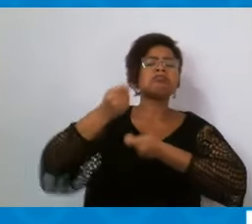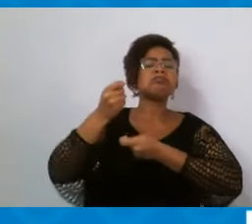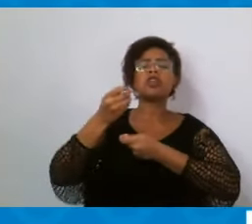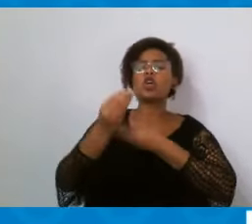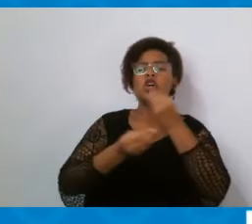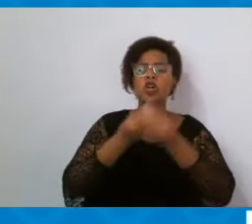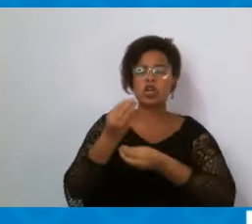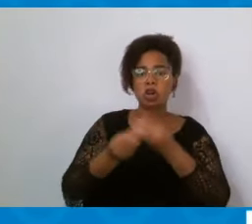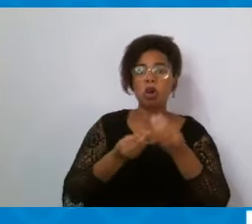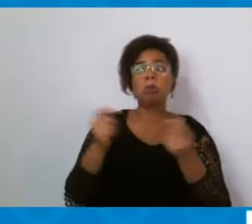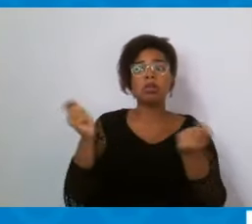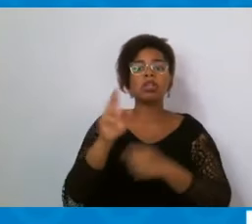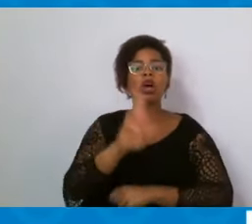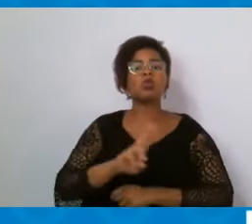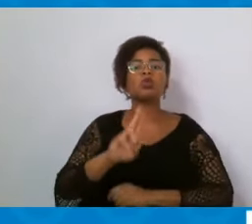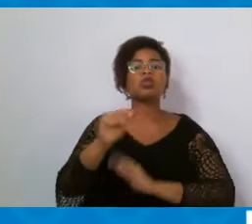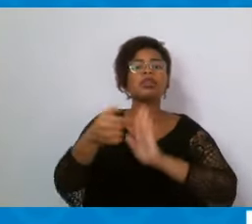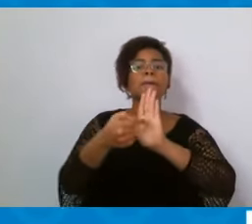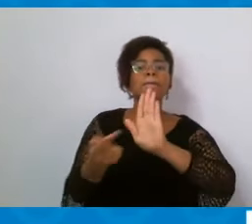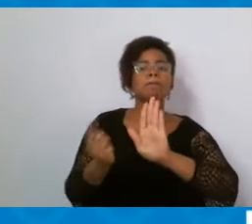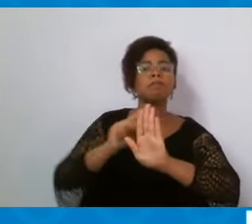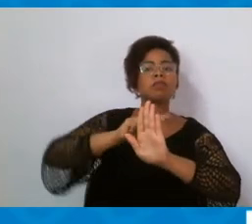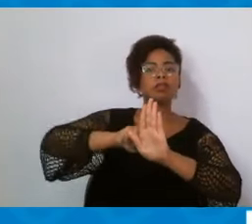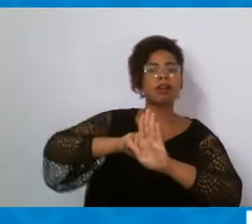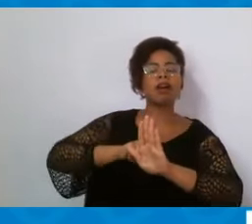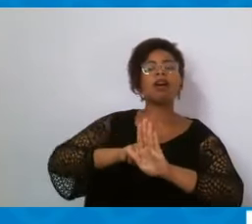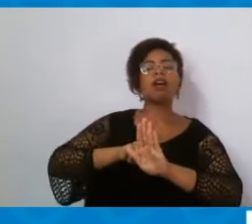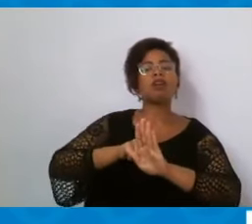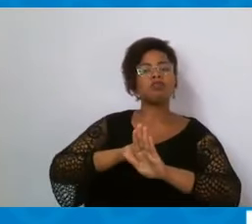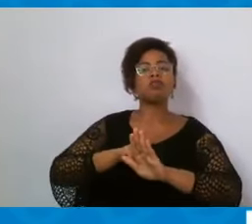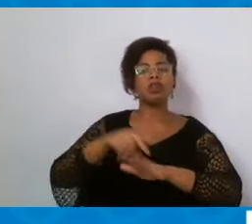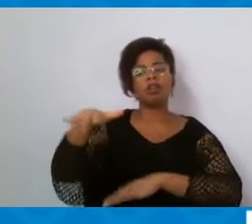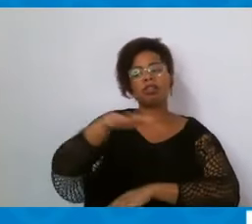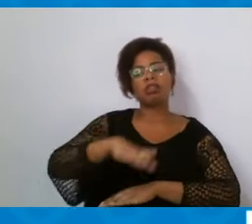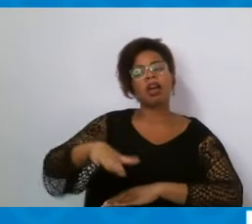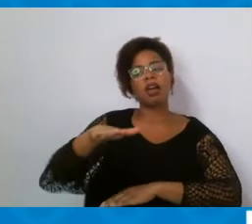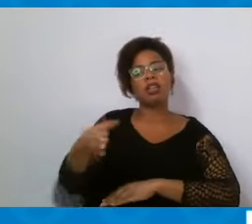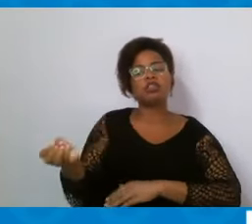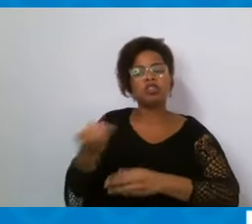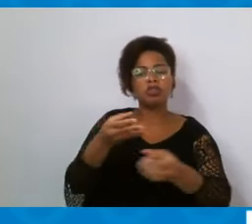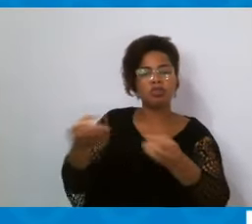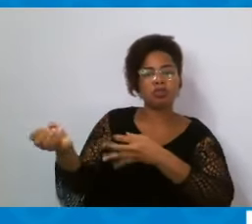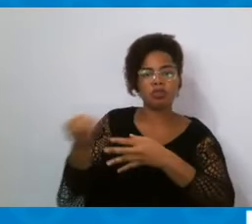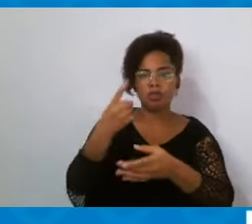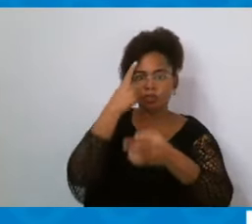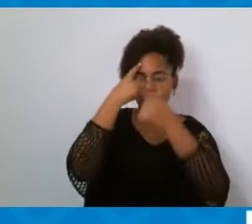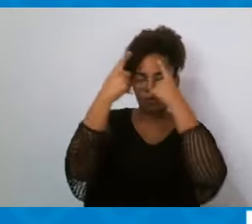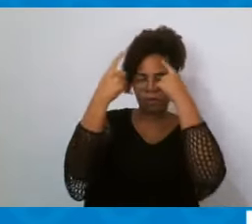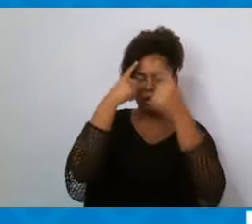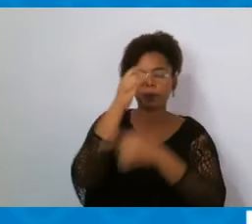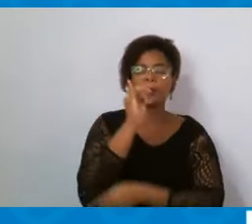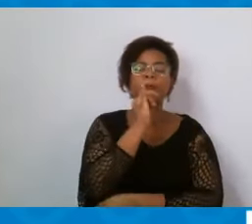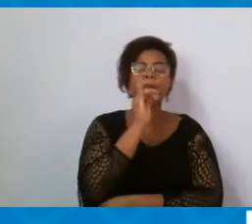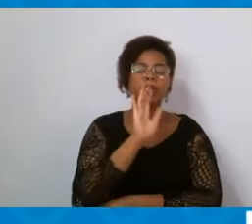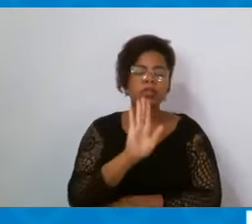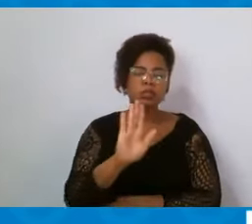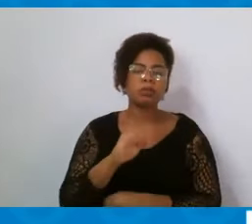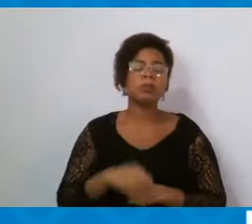coisa no mundo da inovação. Um exemplo disso, as pessoas